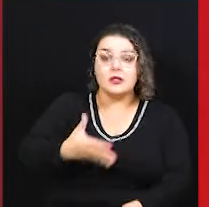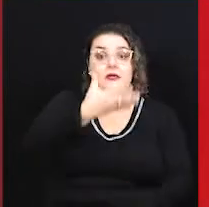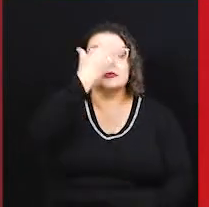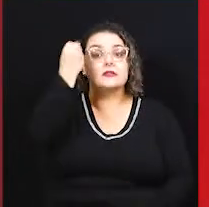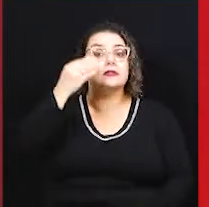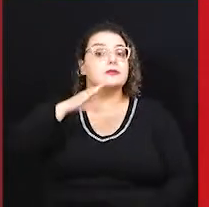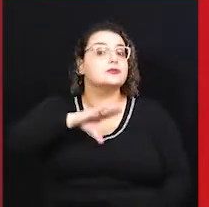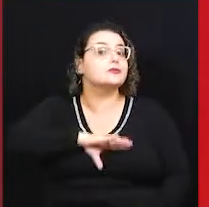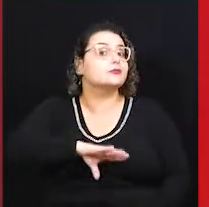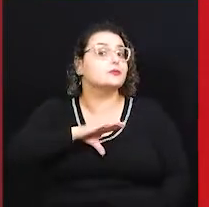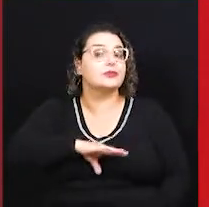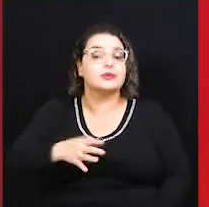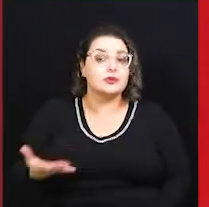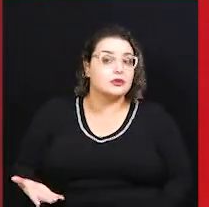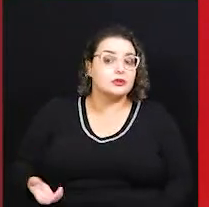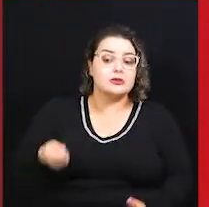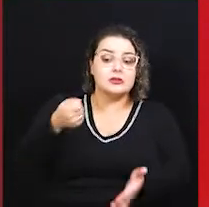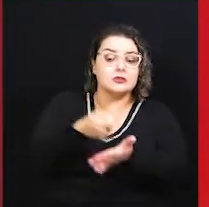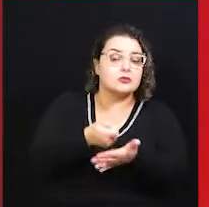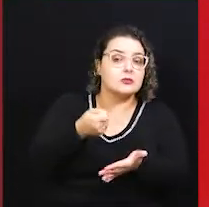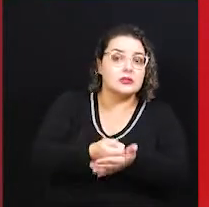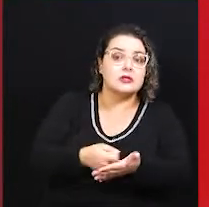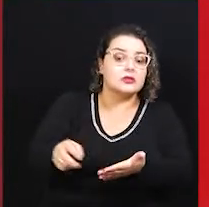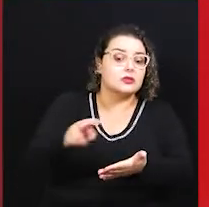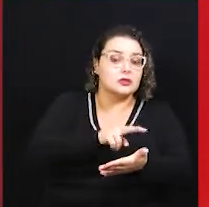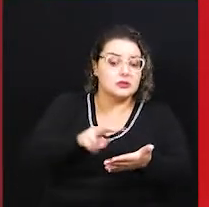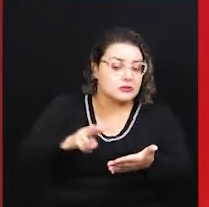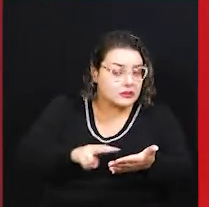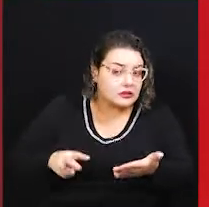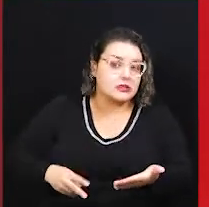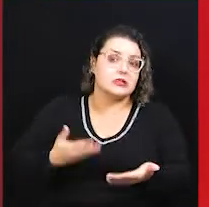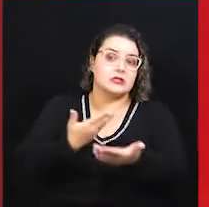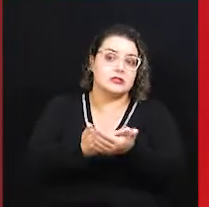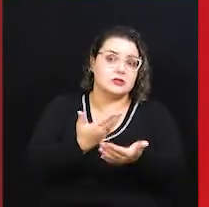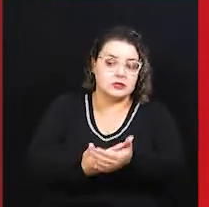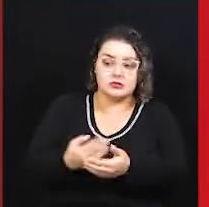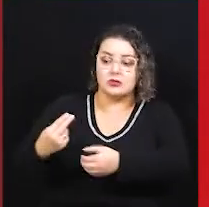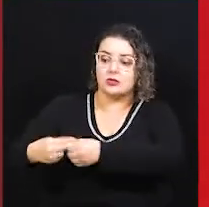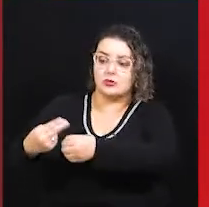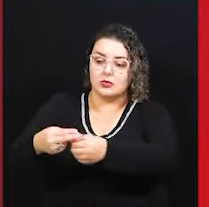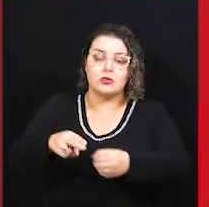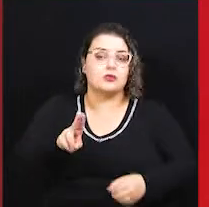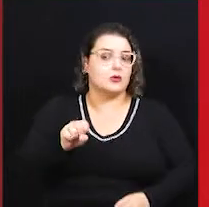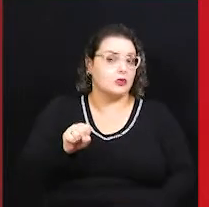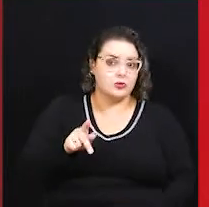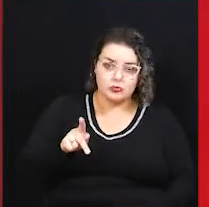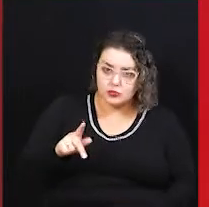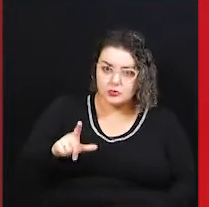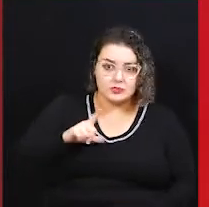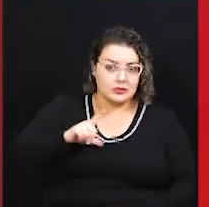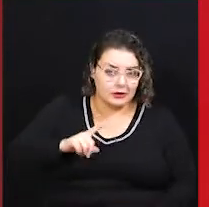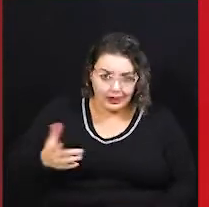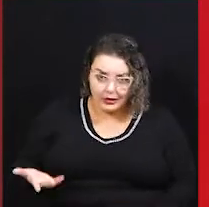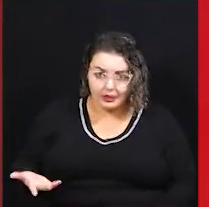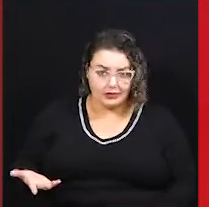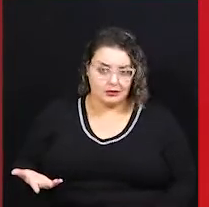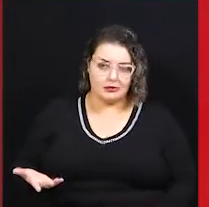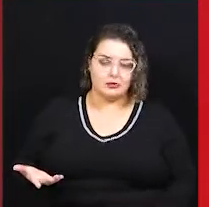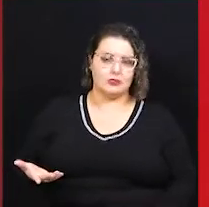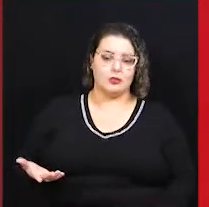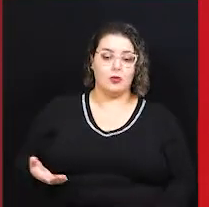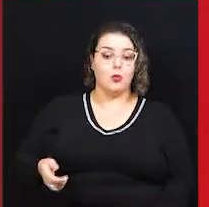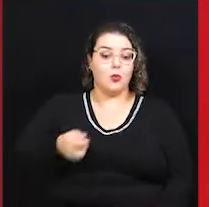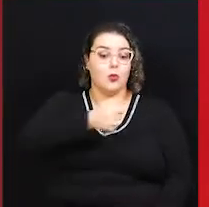português. Exato. Esquece das obras obrigatórias que o vestibular, tanto da Unicamp quanto da USP, tem. O aluno tem